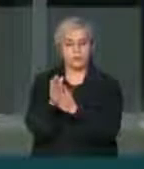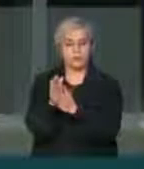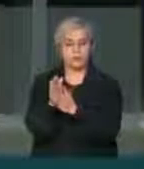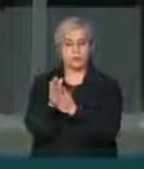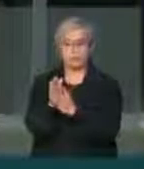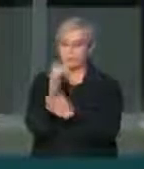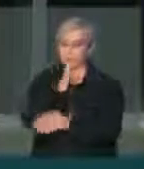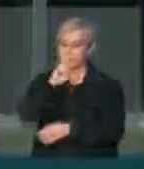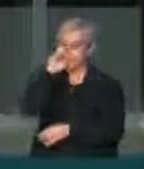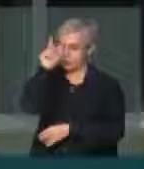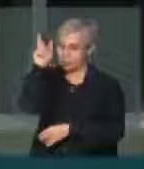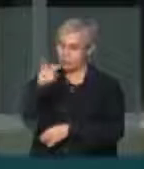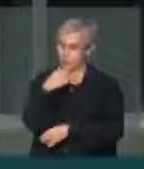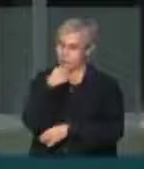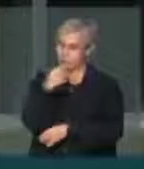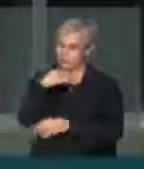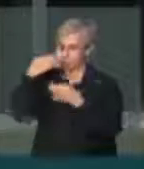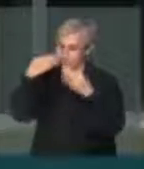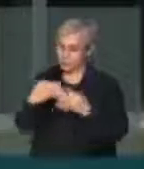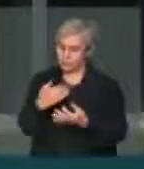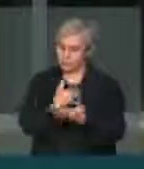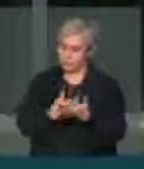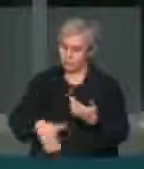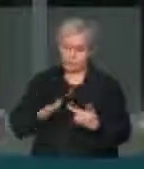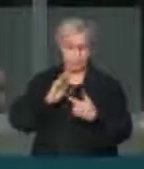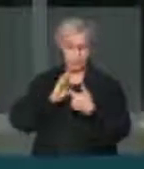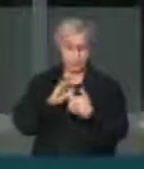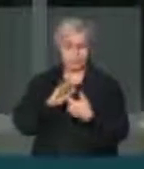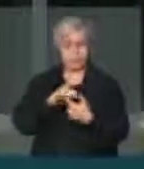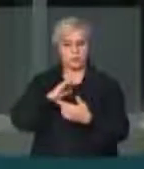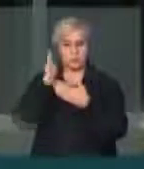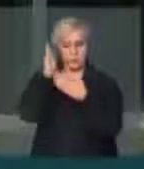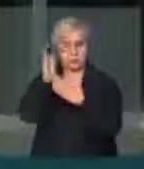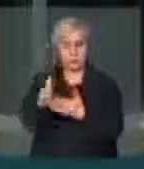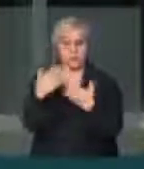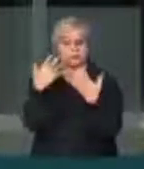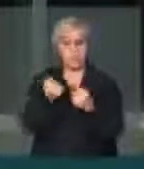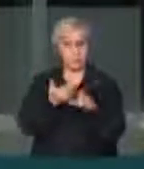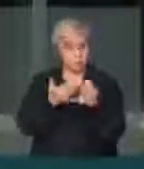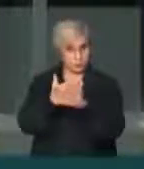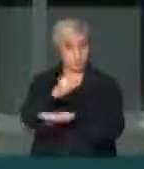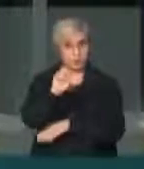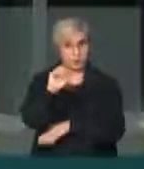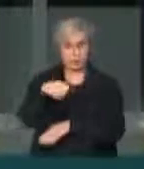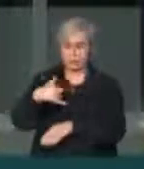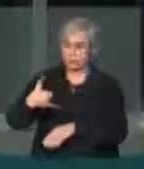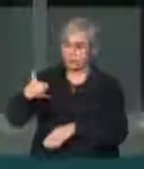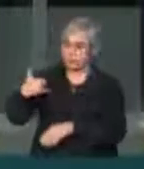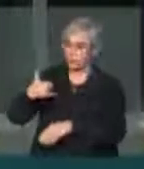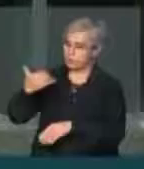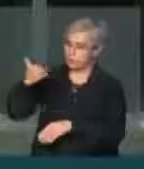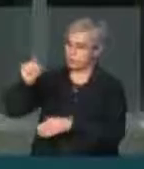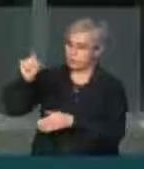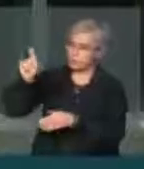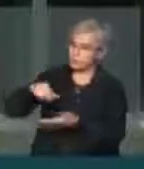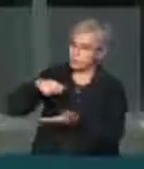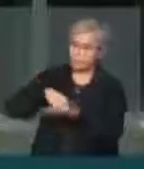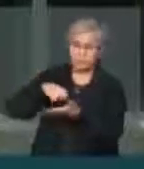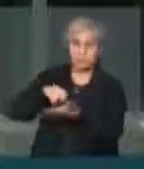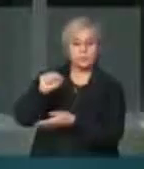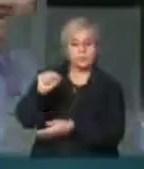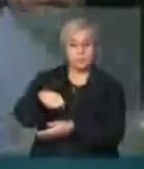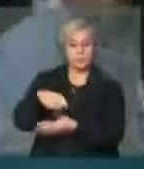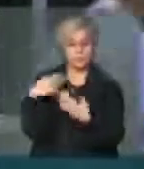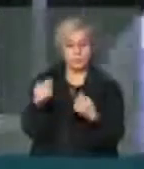de homem público, e a certeza que nós, gente, vamos aprovar sim a redução da maioridade penal. Vamos fazer a